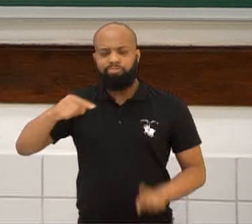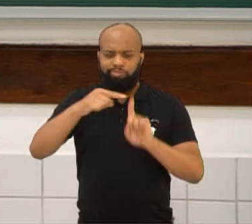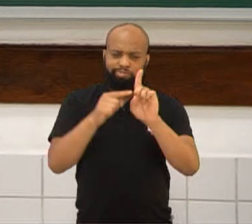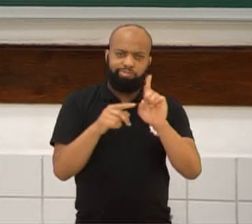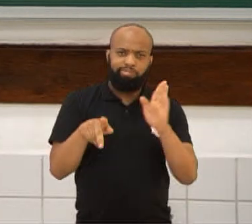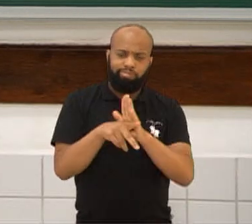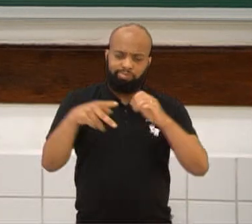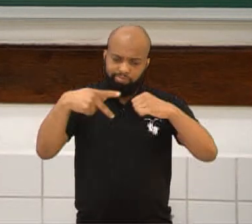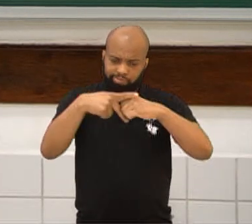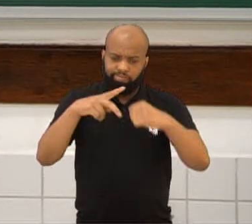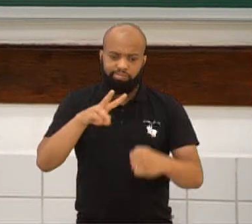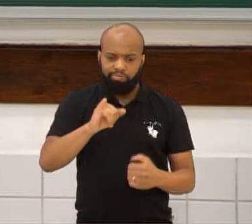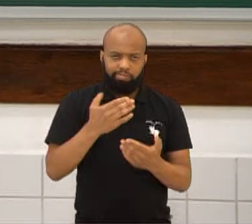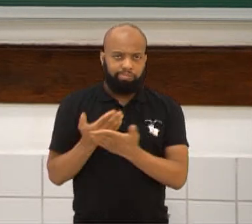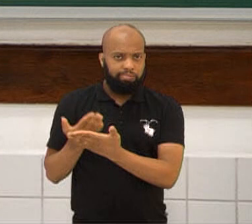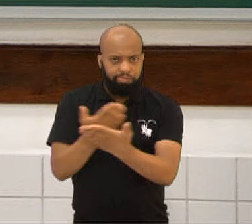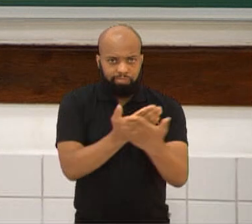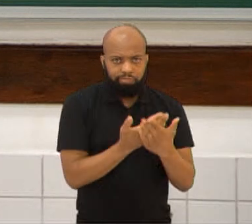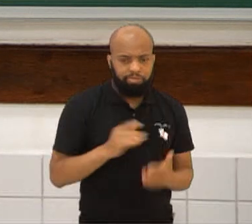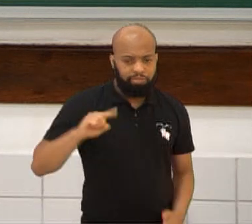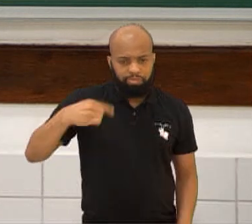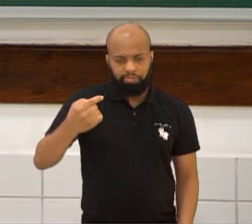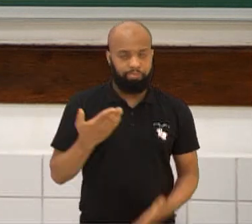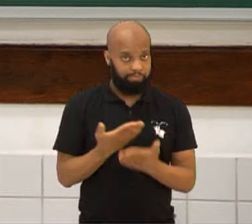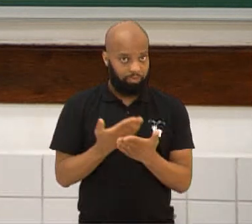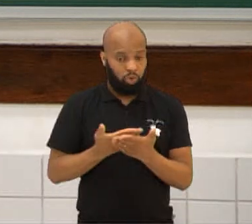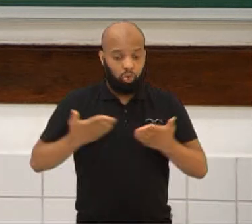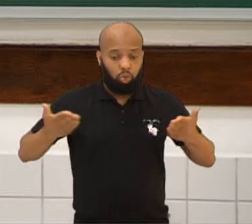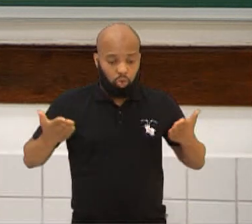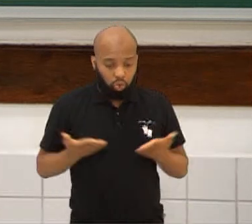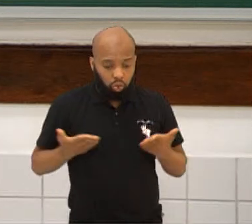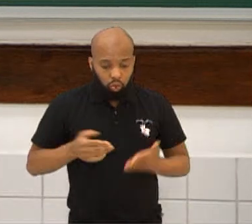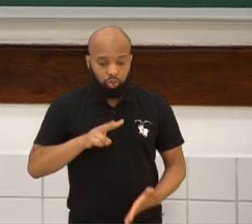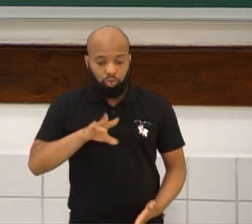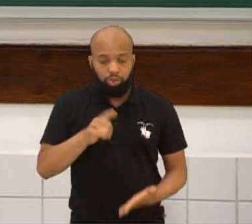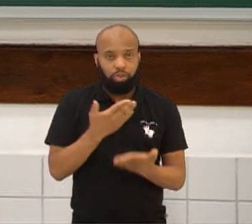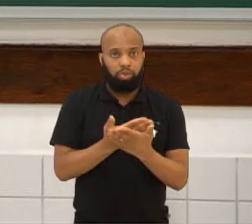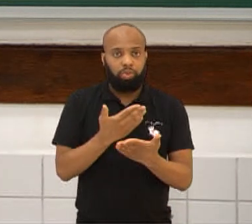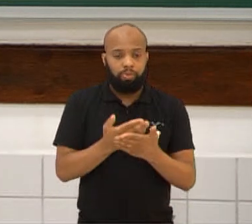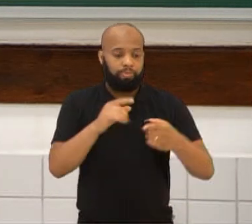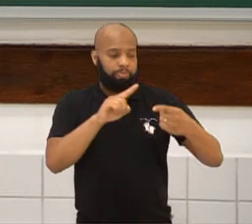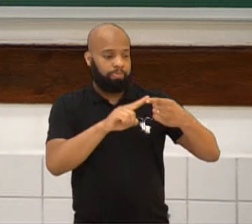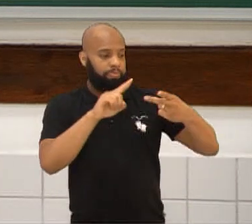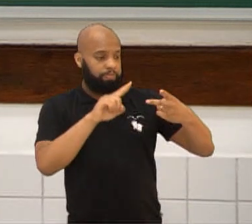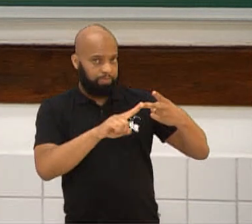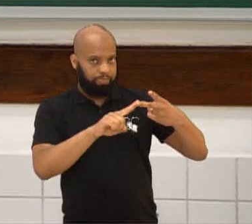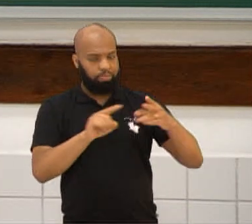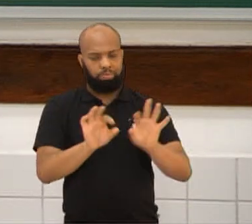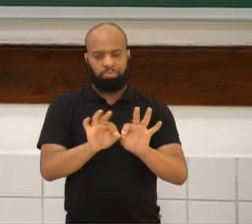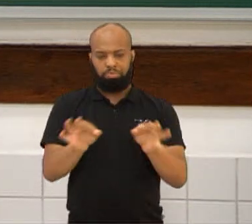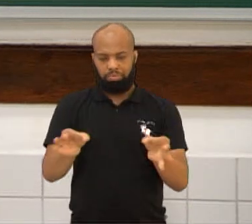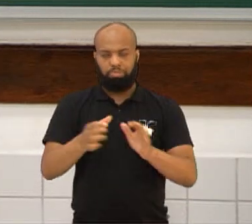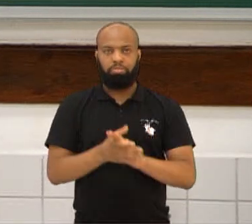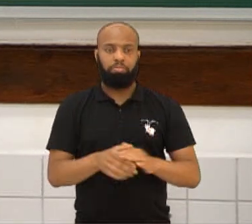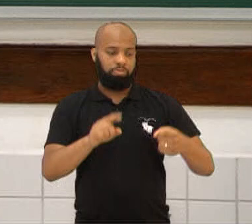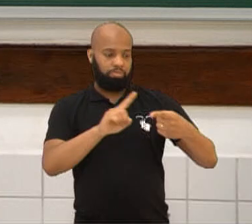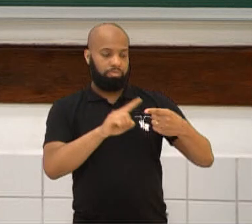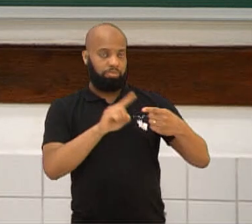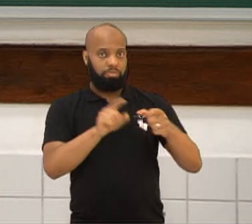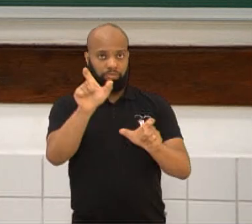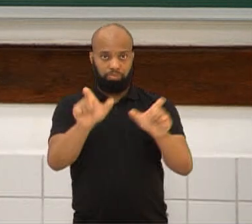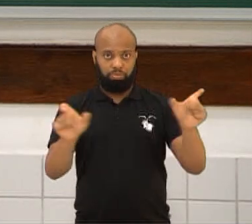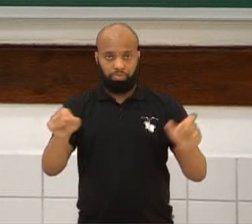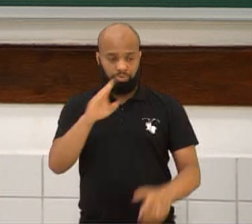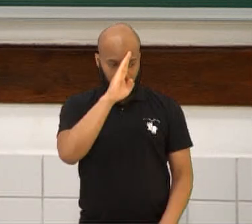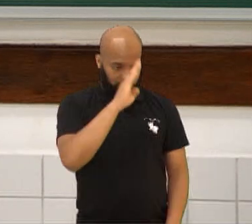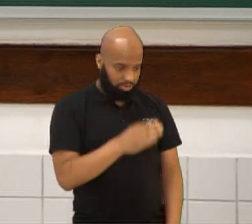que serão estudados nas próximas aulas. Hoje, nós iremos estudar dois casos, os mais simples. Pronomes pessoais